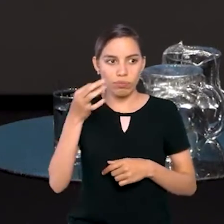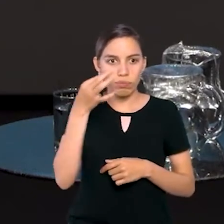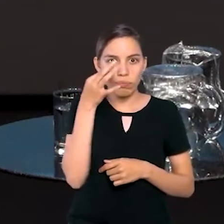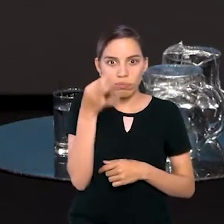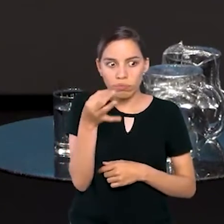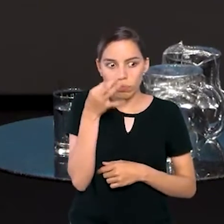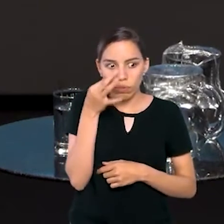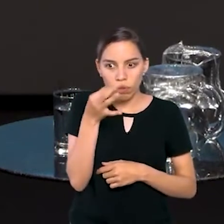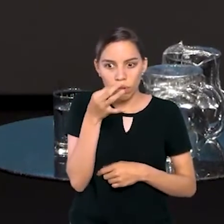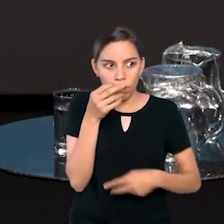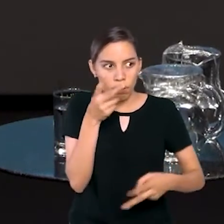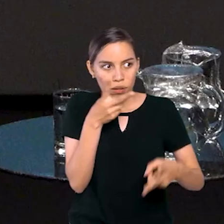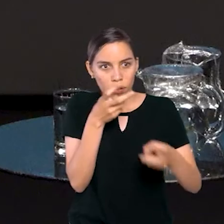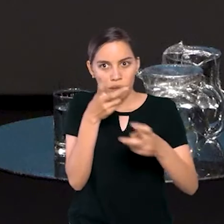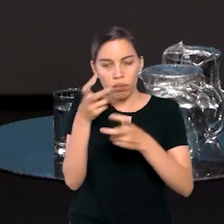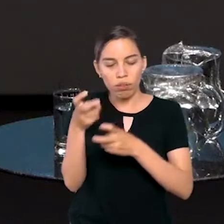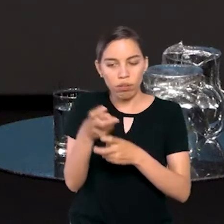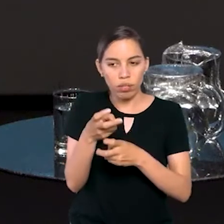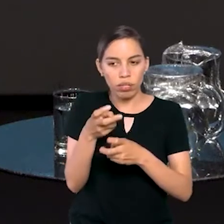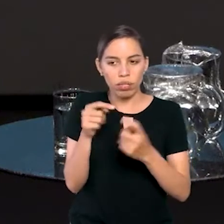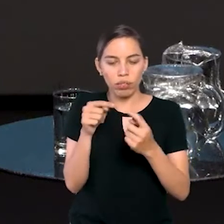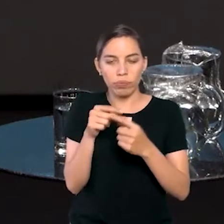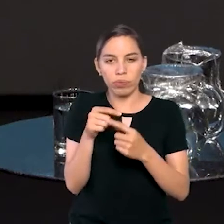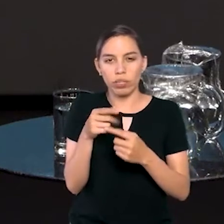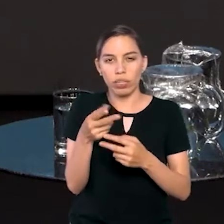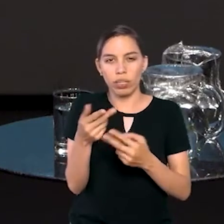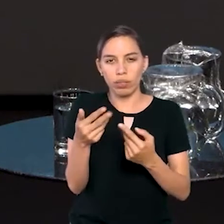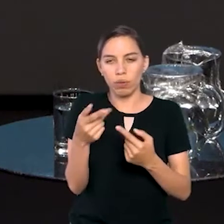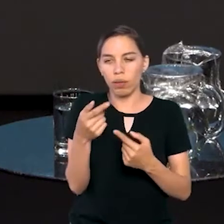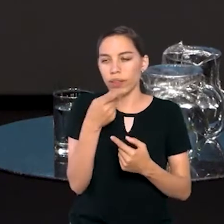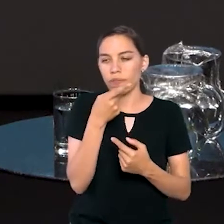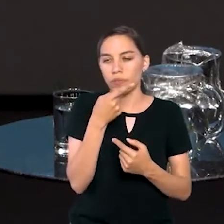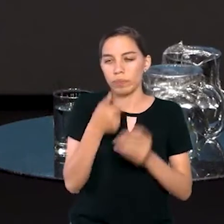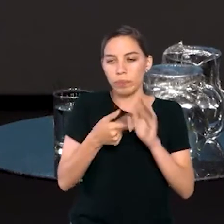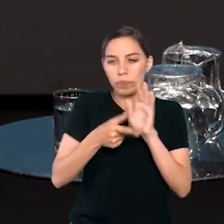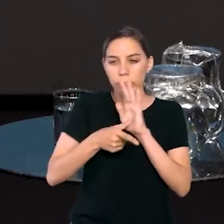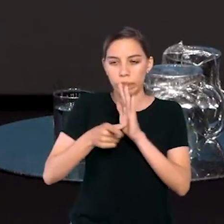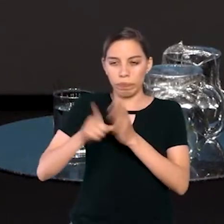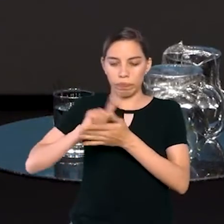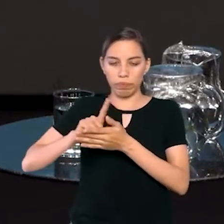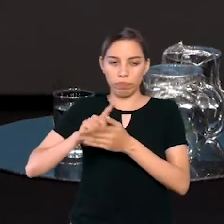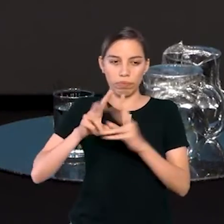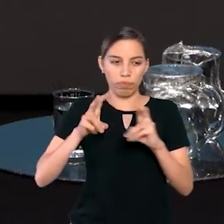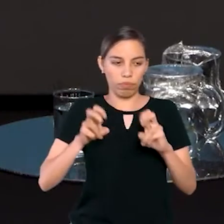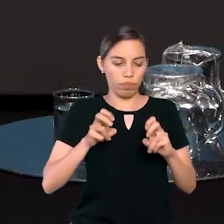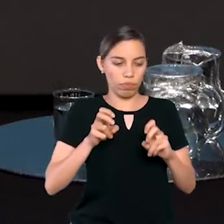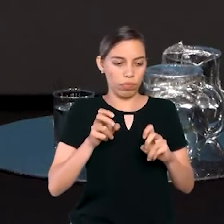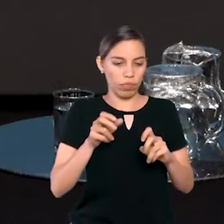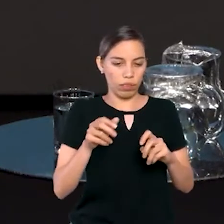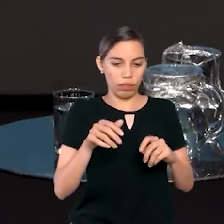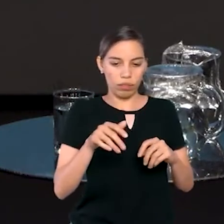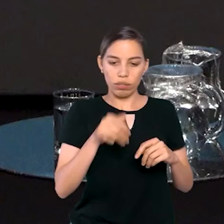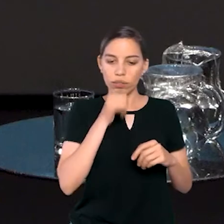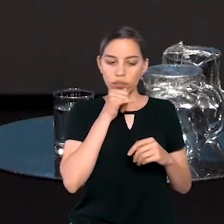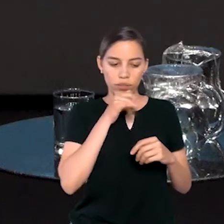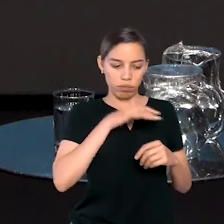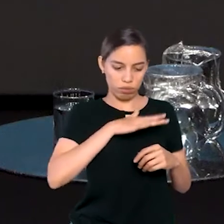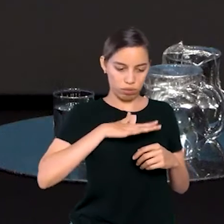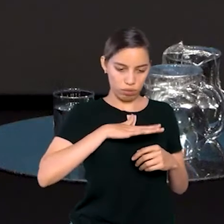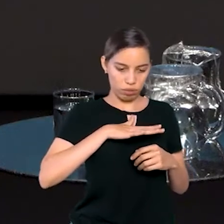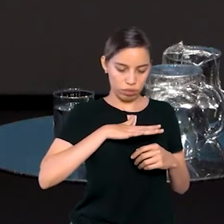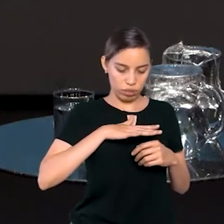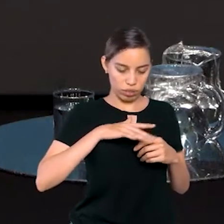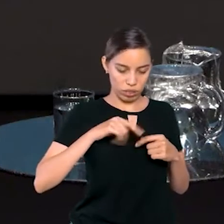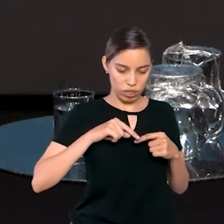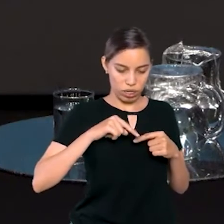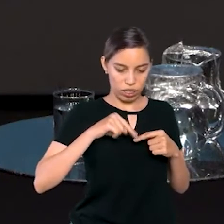Aquele comentário que eu falei da dificuldade de atravessar um espaço urbano, distraído, né?